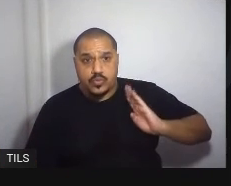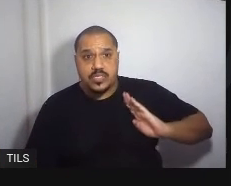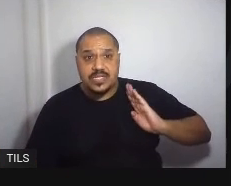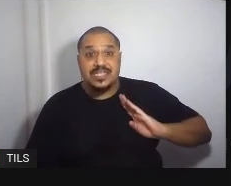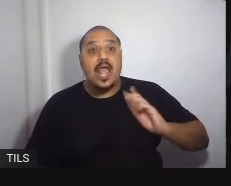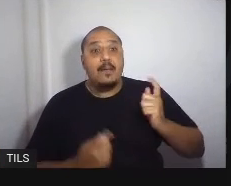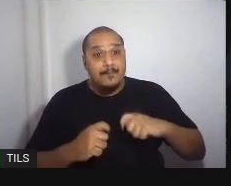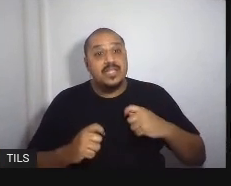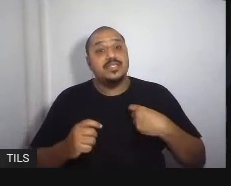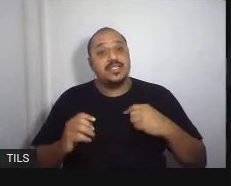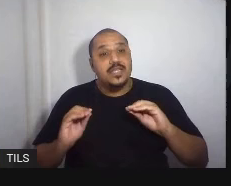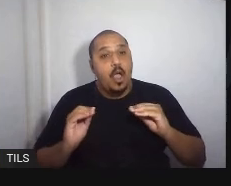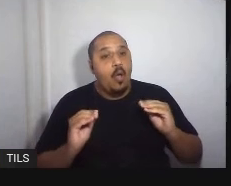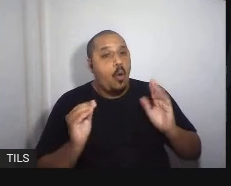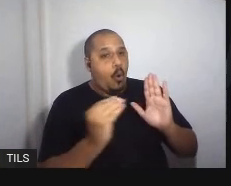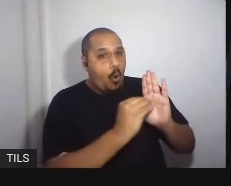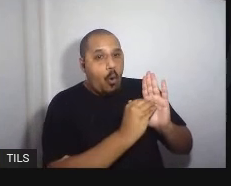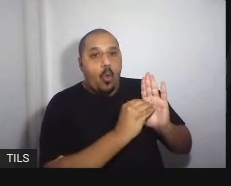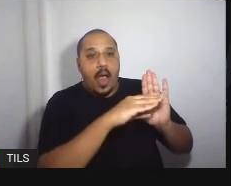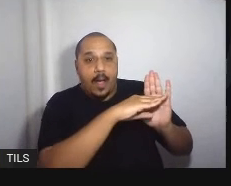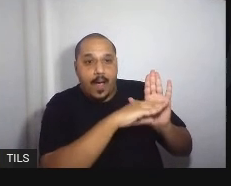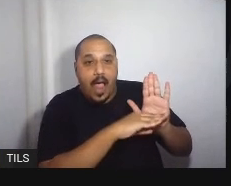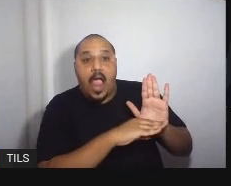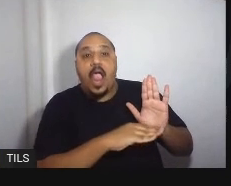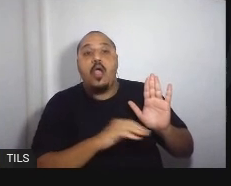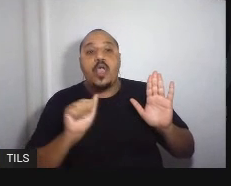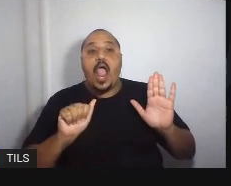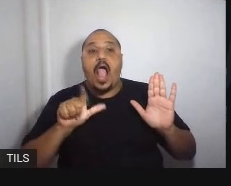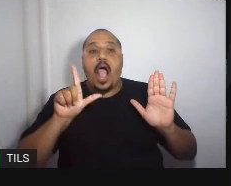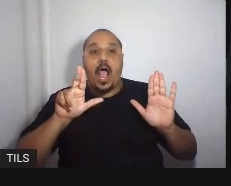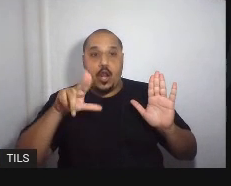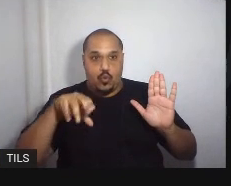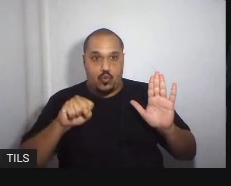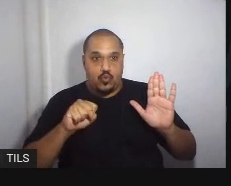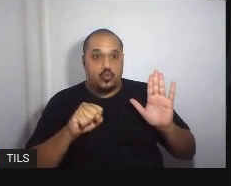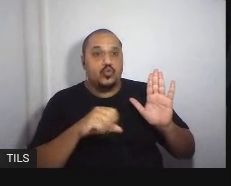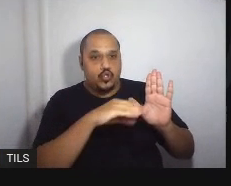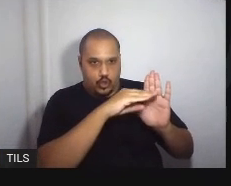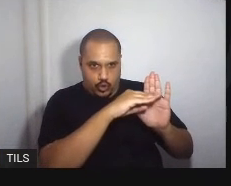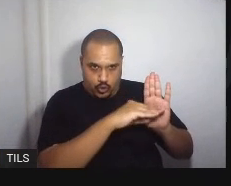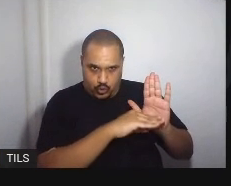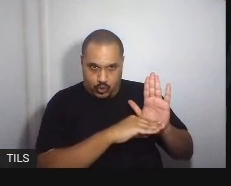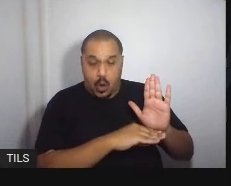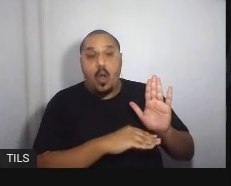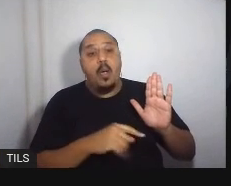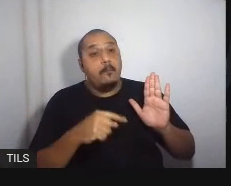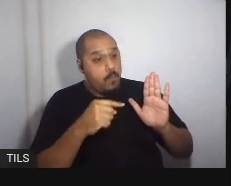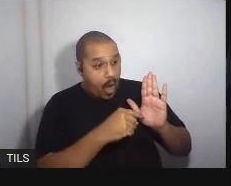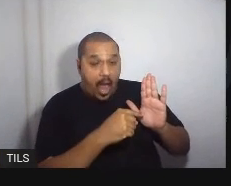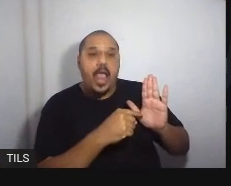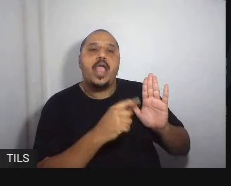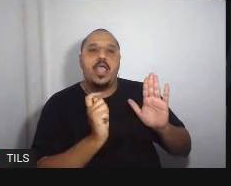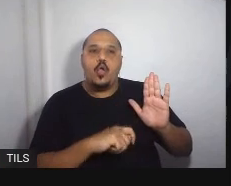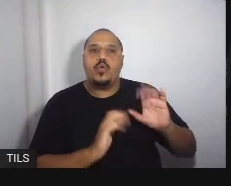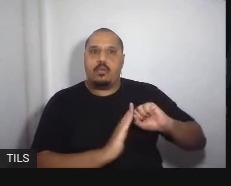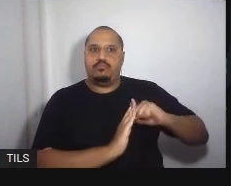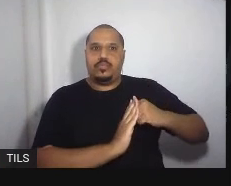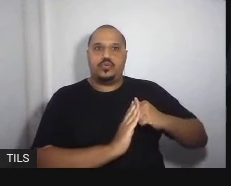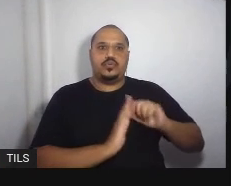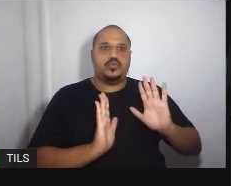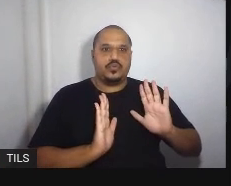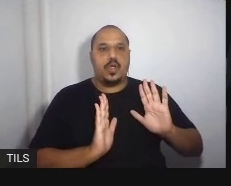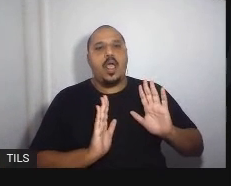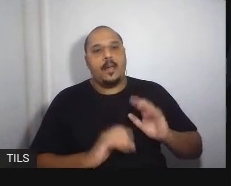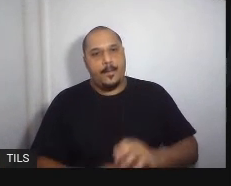alunos, justamente para eles não terem o poder, né, de apagar as coisas da sala e apagar inclusive os materiais. Uma outra